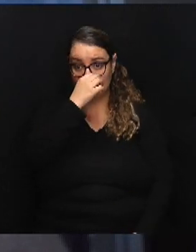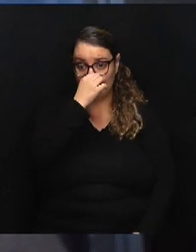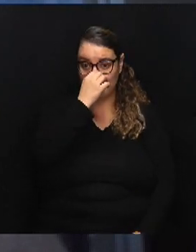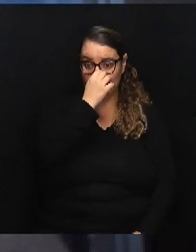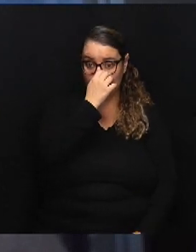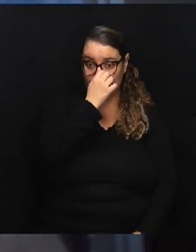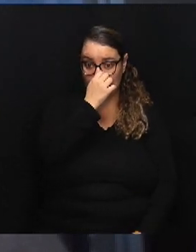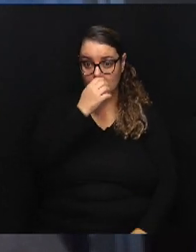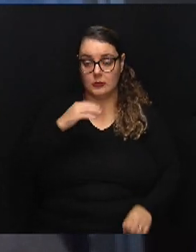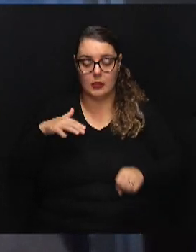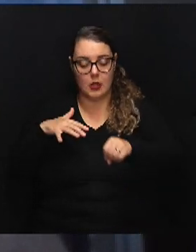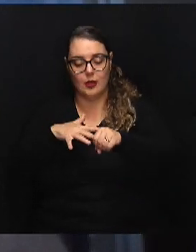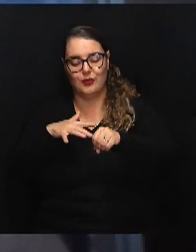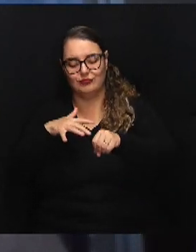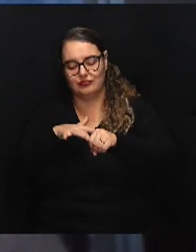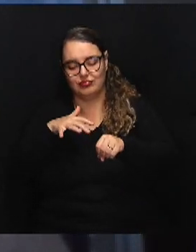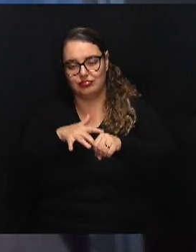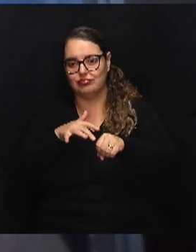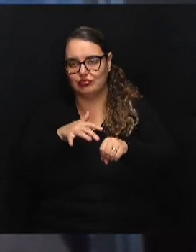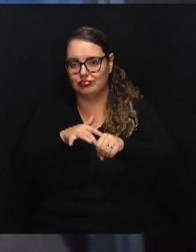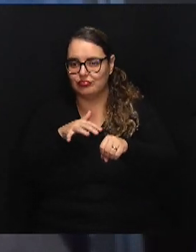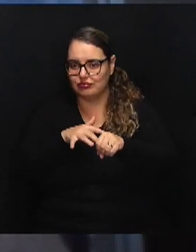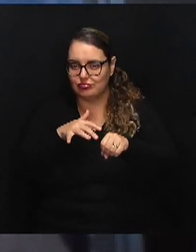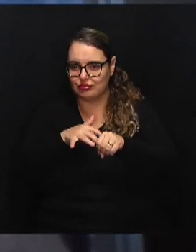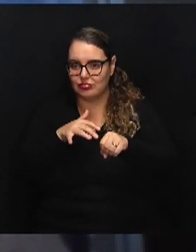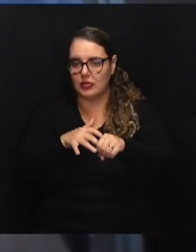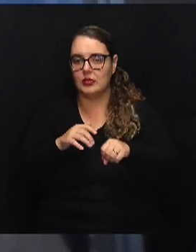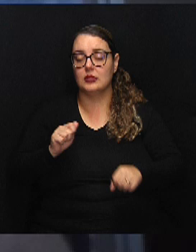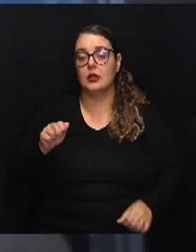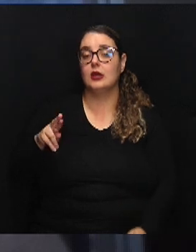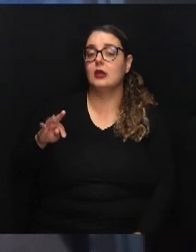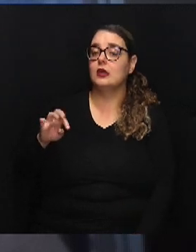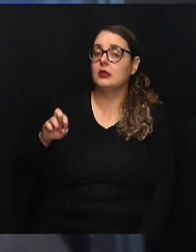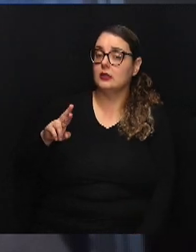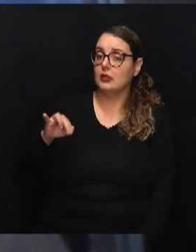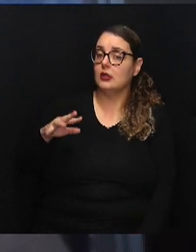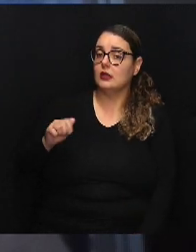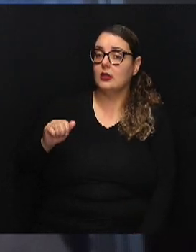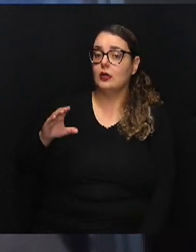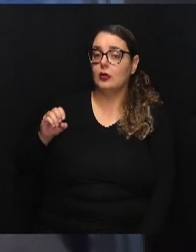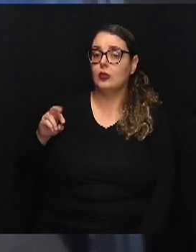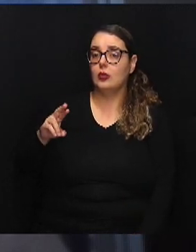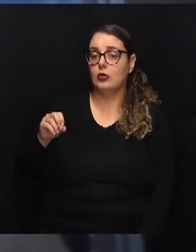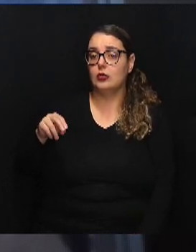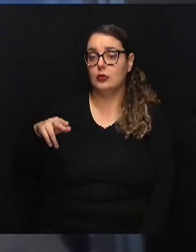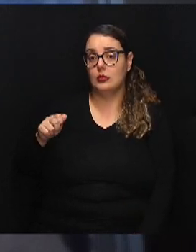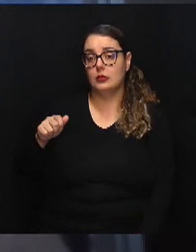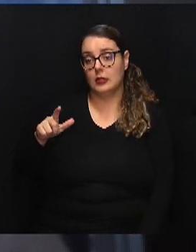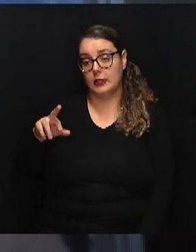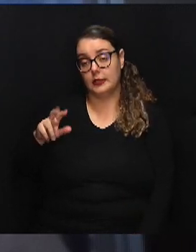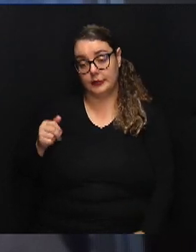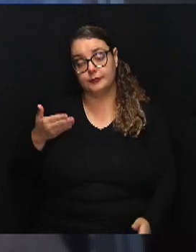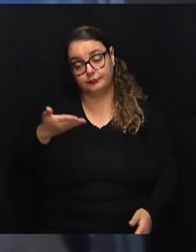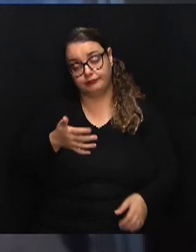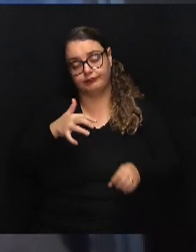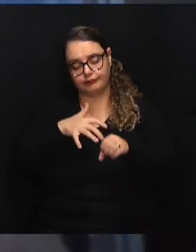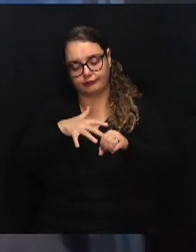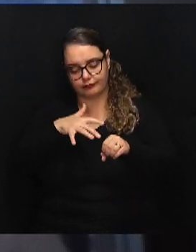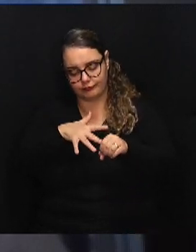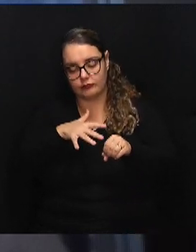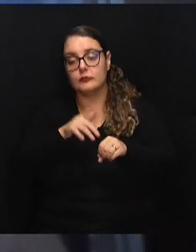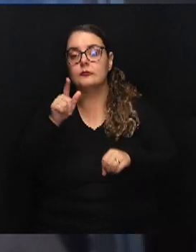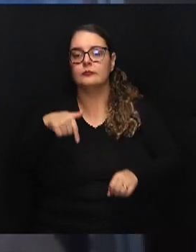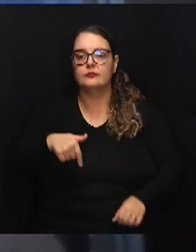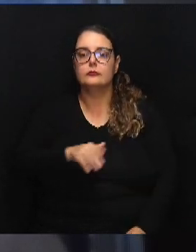entupimento, né, uma obstrução das artérias coronárias, e a obstrução da artéria coronária é de fato